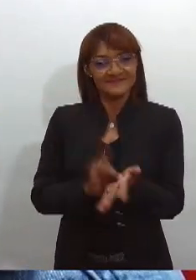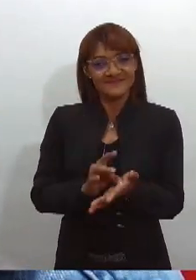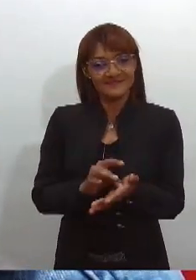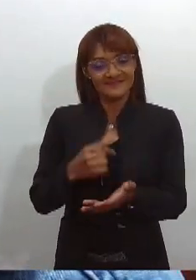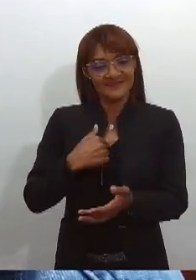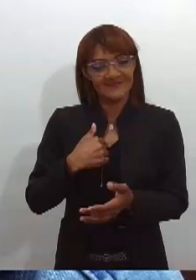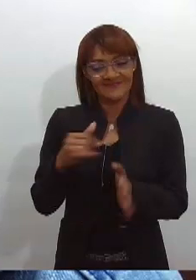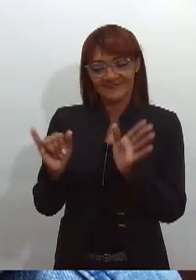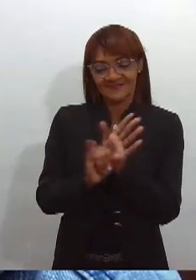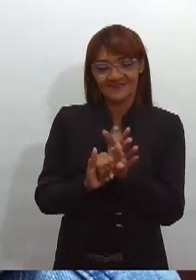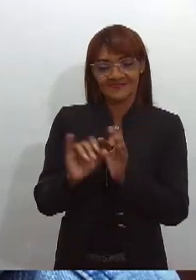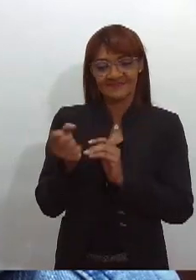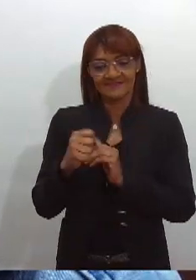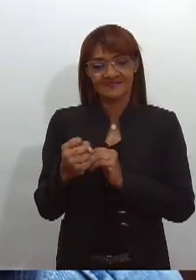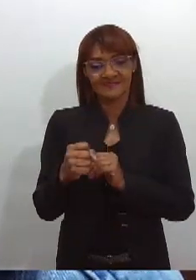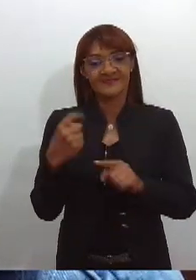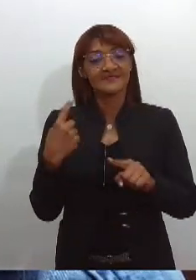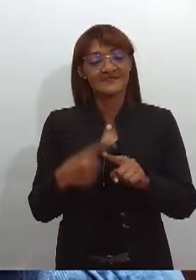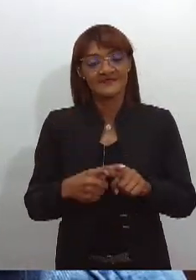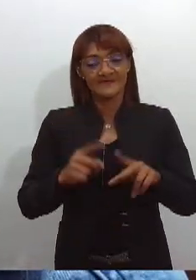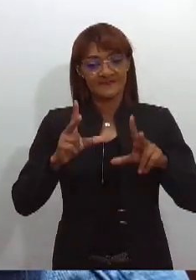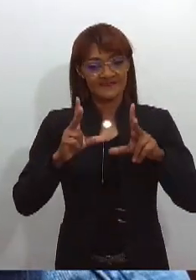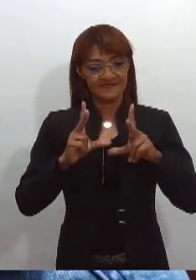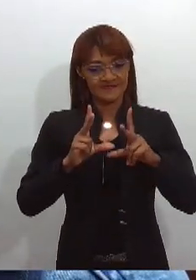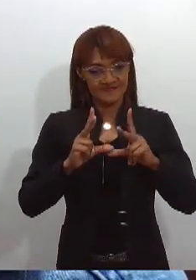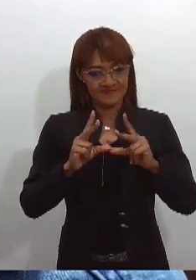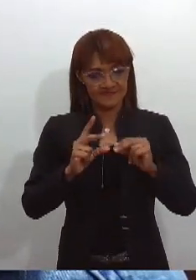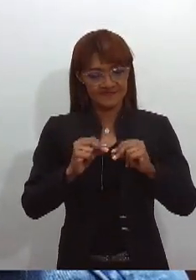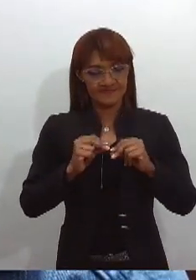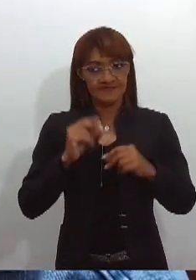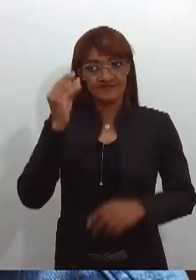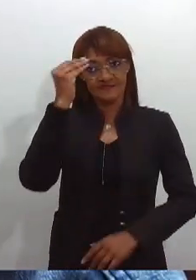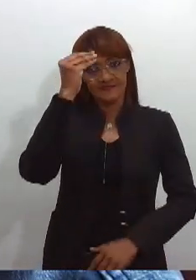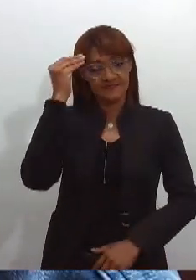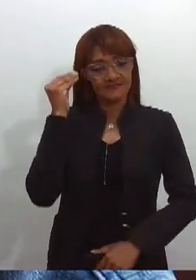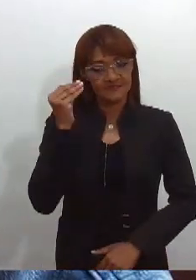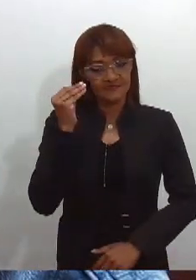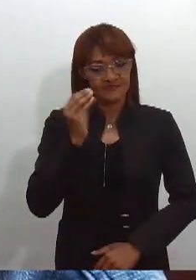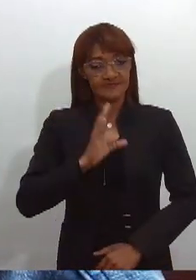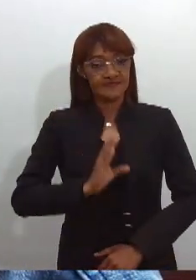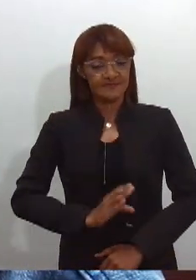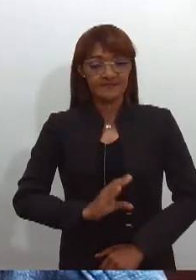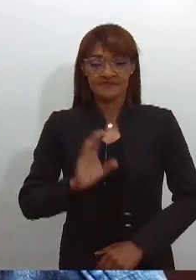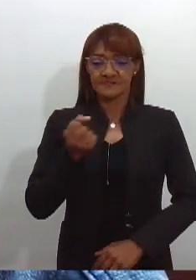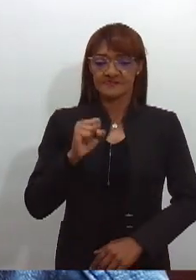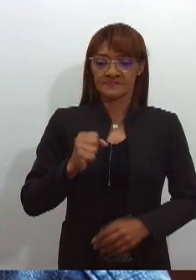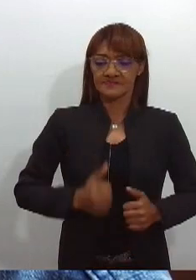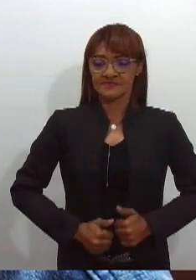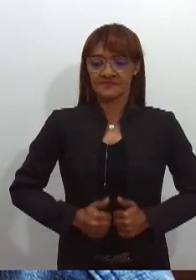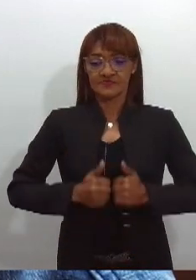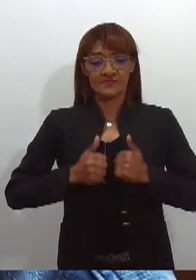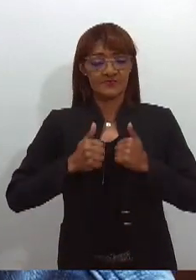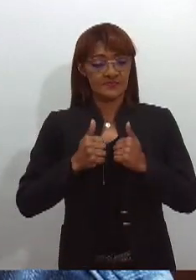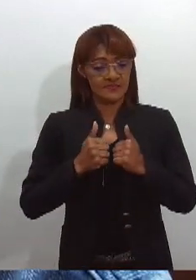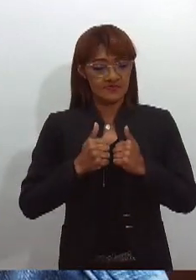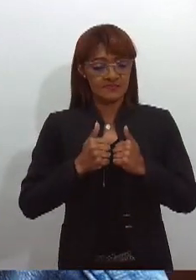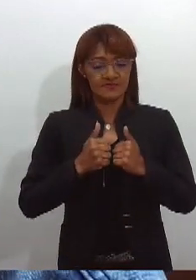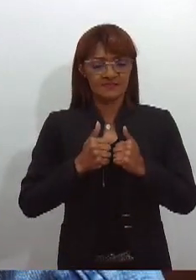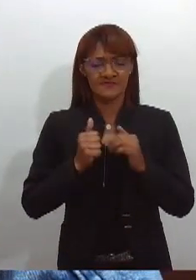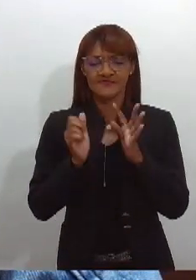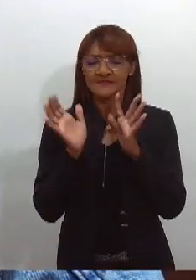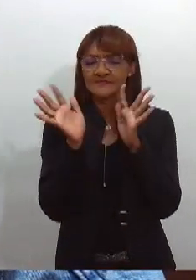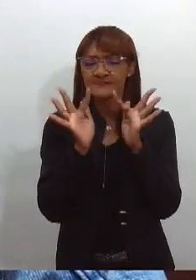eu recebi, né, o título de cidadã sergipana com muito orgulho, estou muito lisonjeada, muito